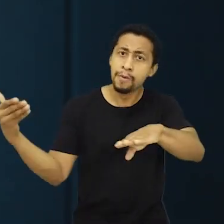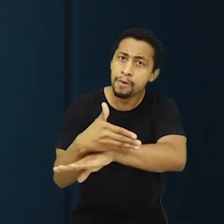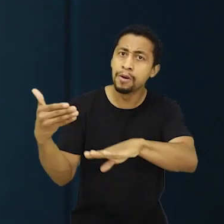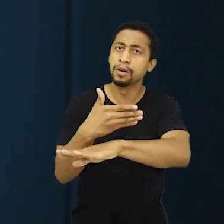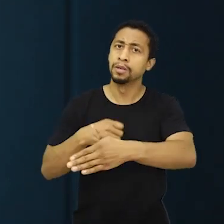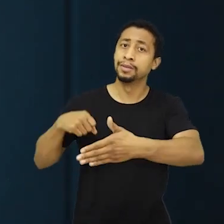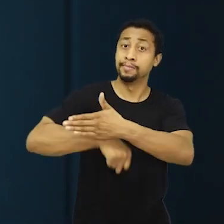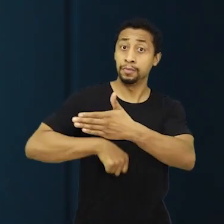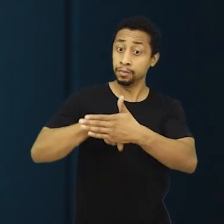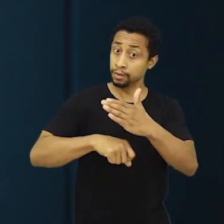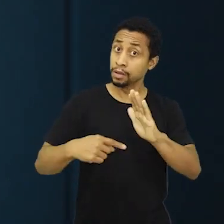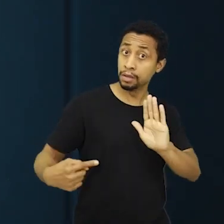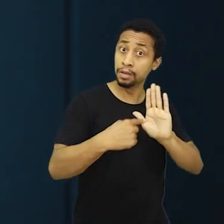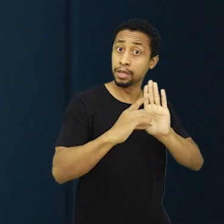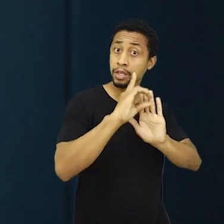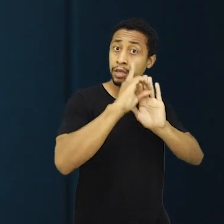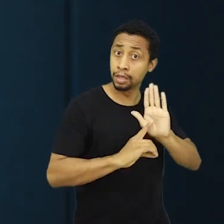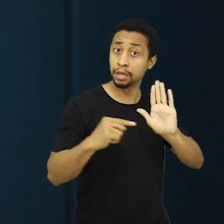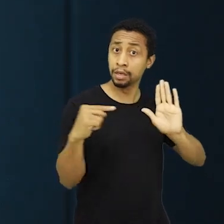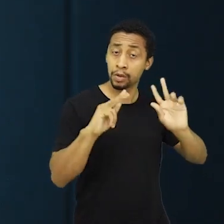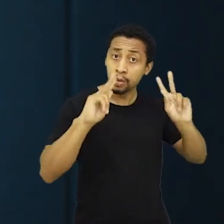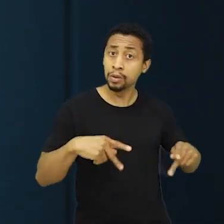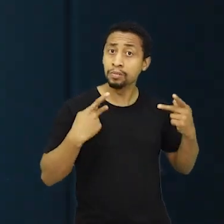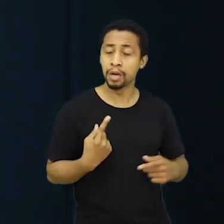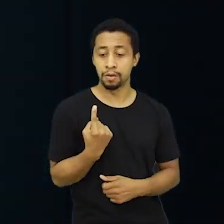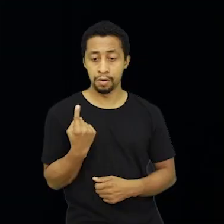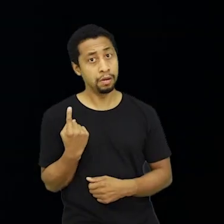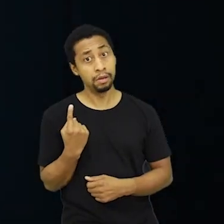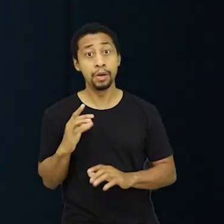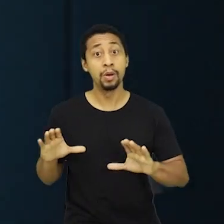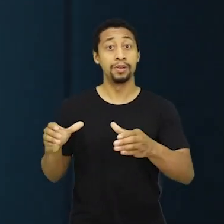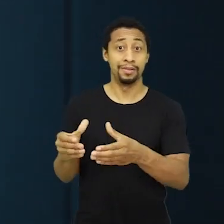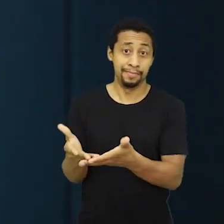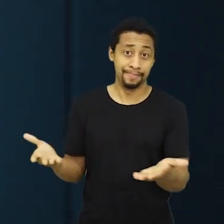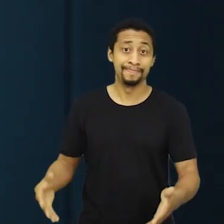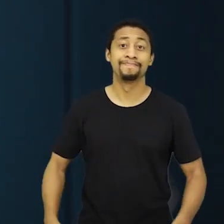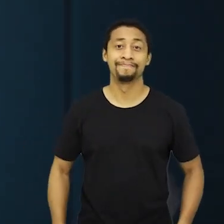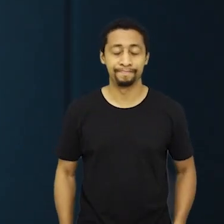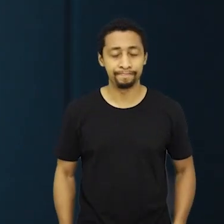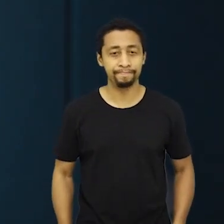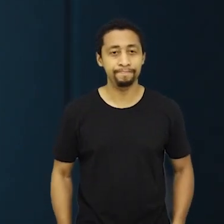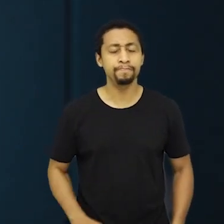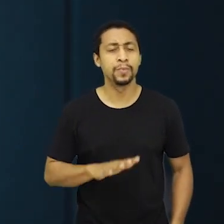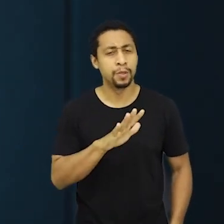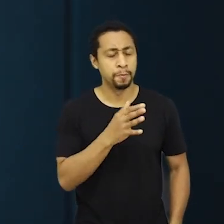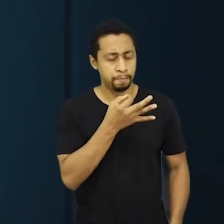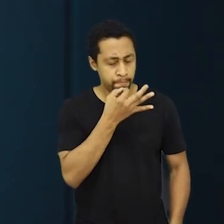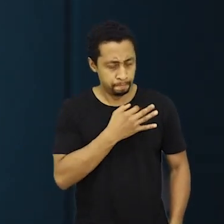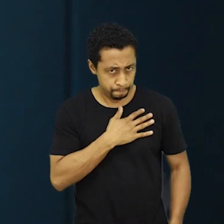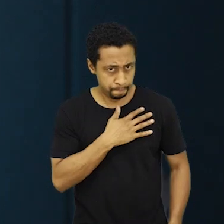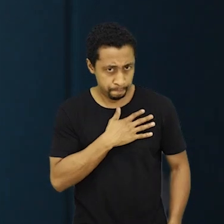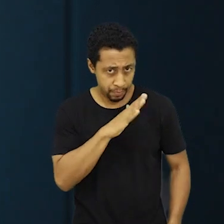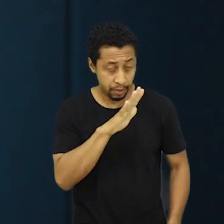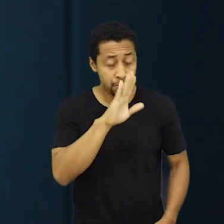luta desses direitos, não só individuais, mas coletivos. Eu acho que existe uma questão que eu